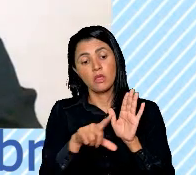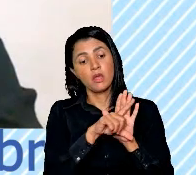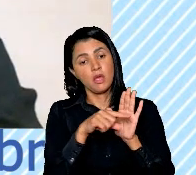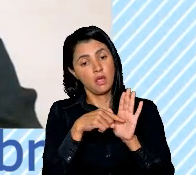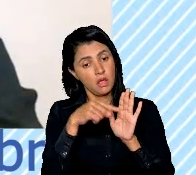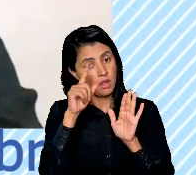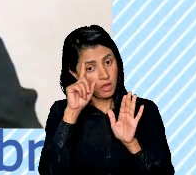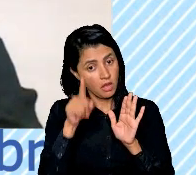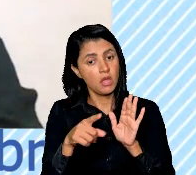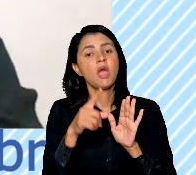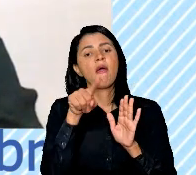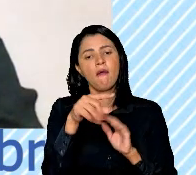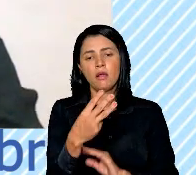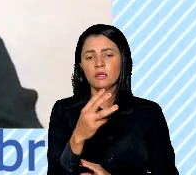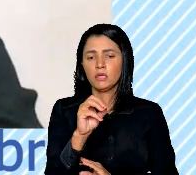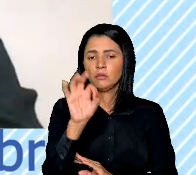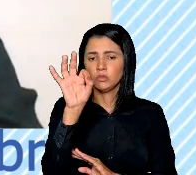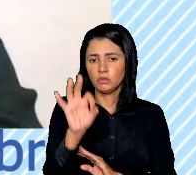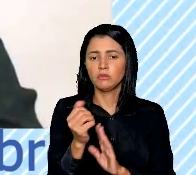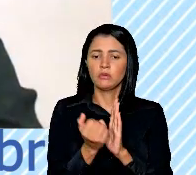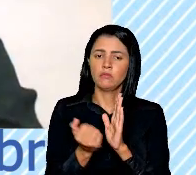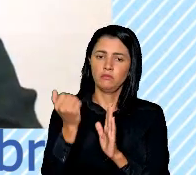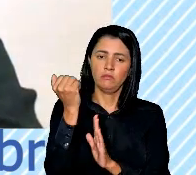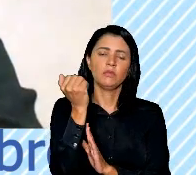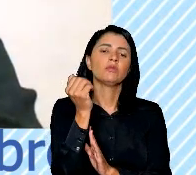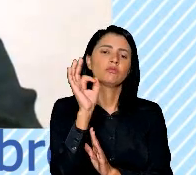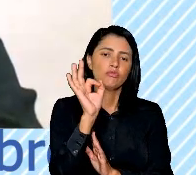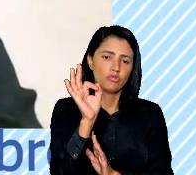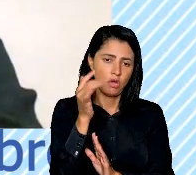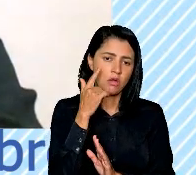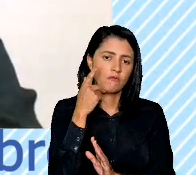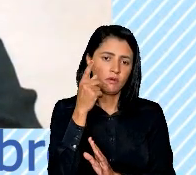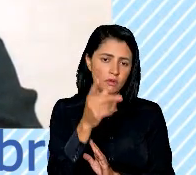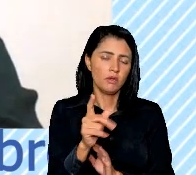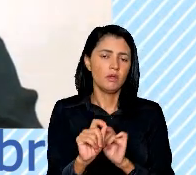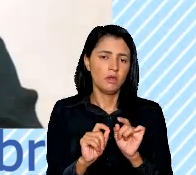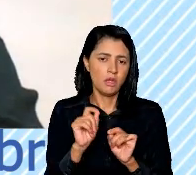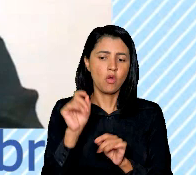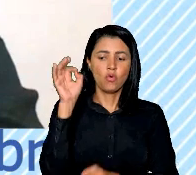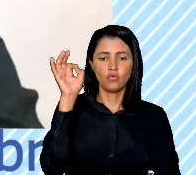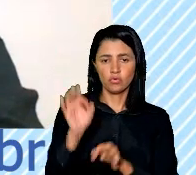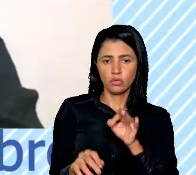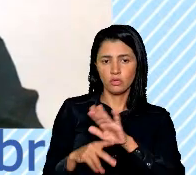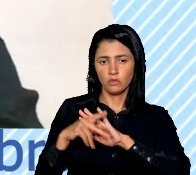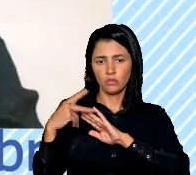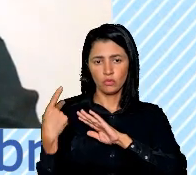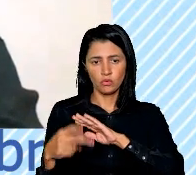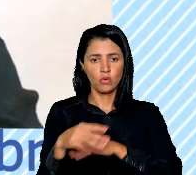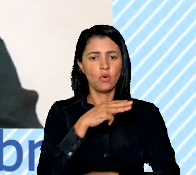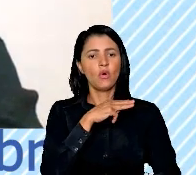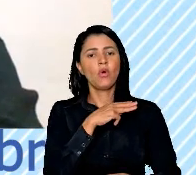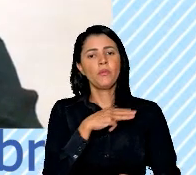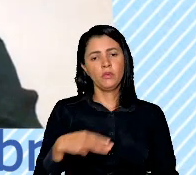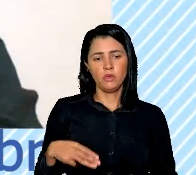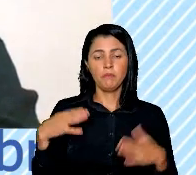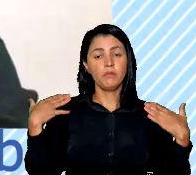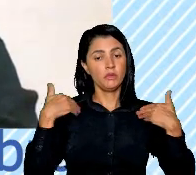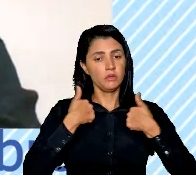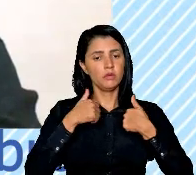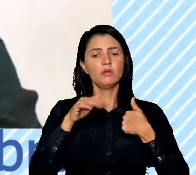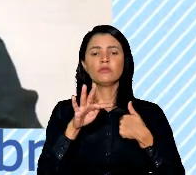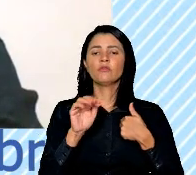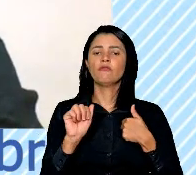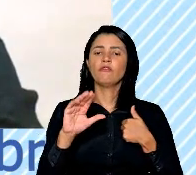dos 30%, houve o avanço que eu mencionei, com o julgado do ministro Fachin, e depois com essa consulta que foi